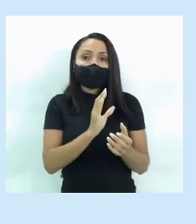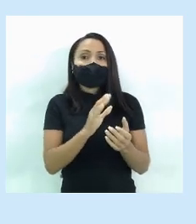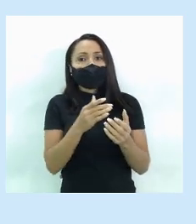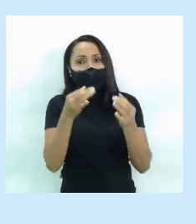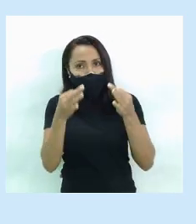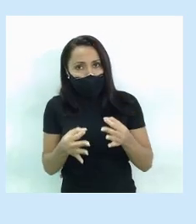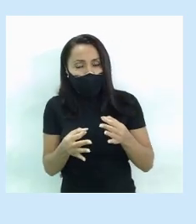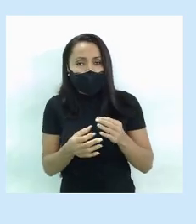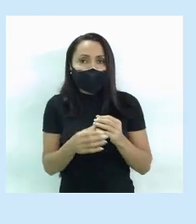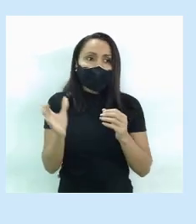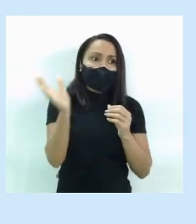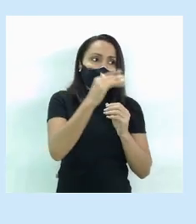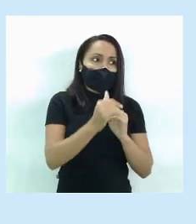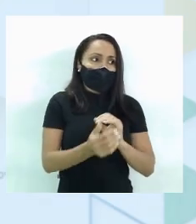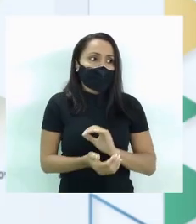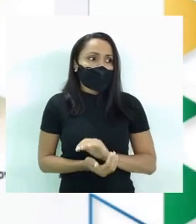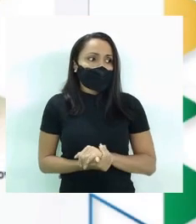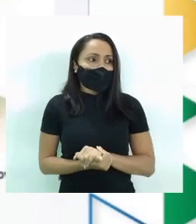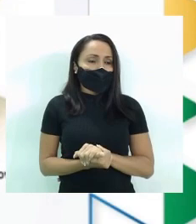certo? Vamos lá.